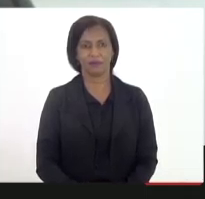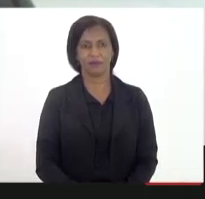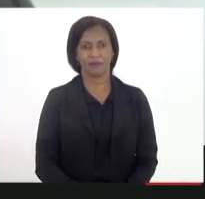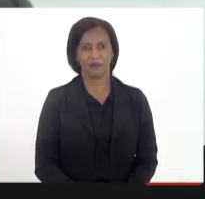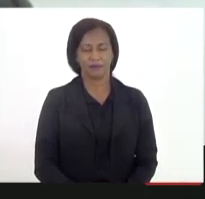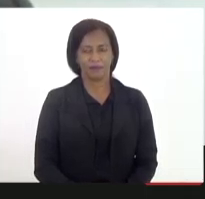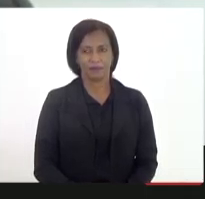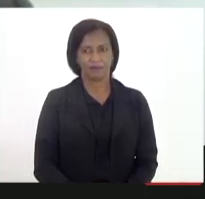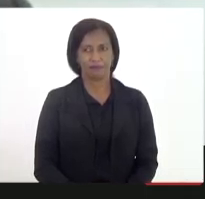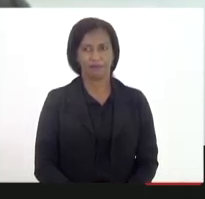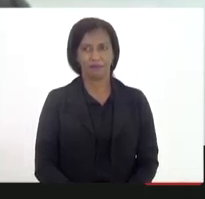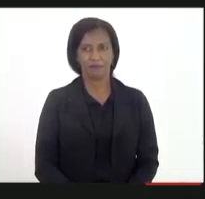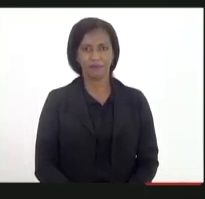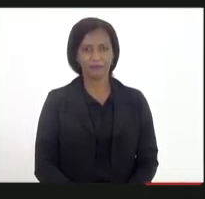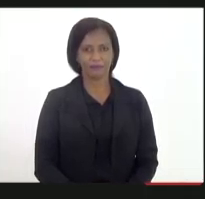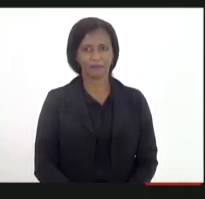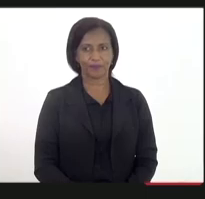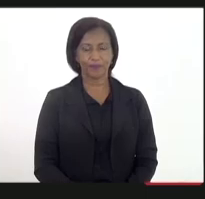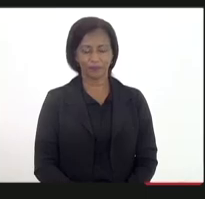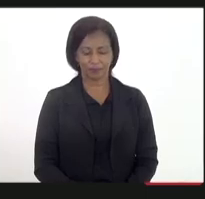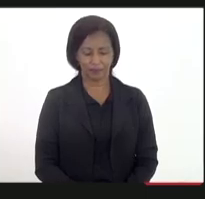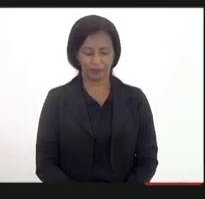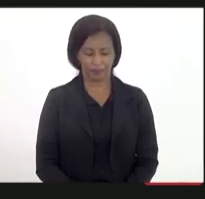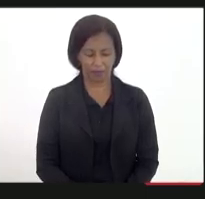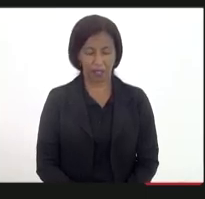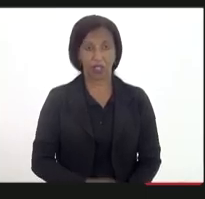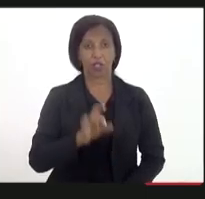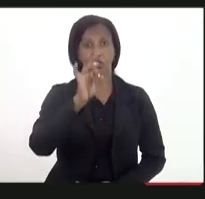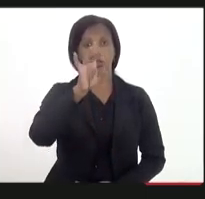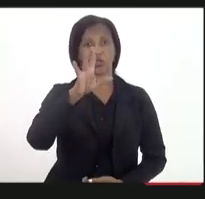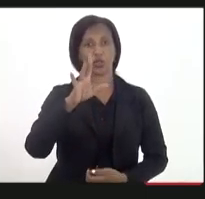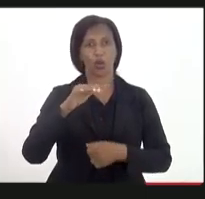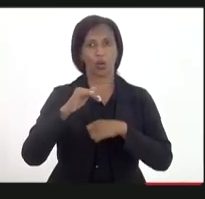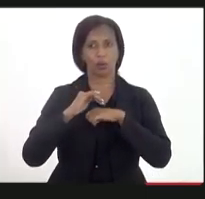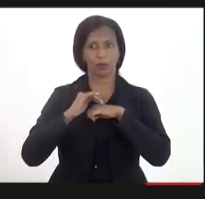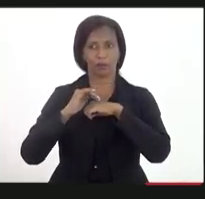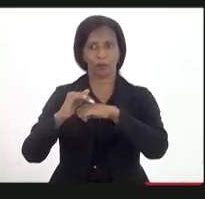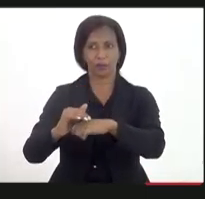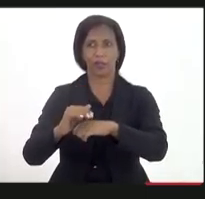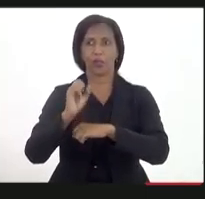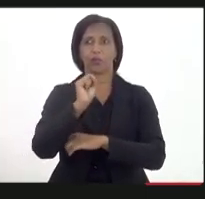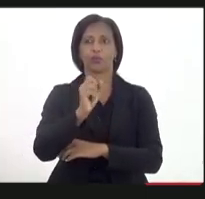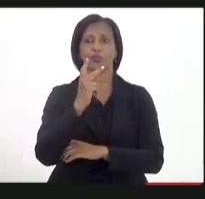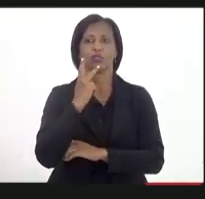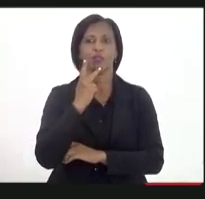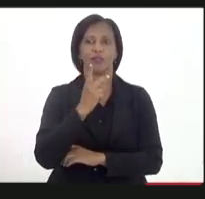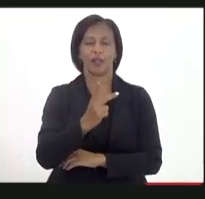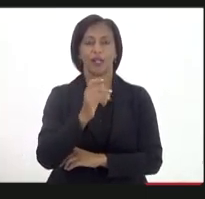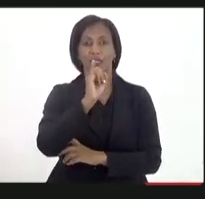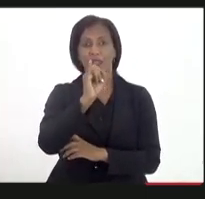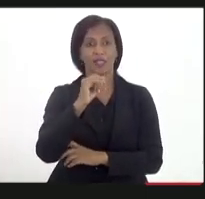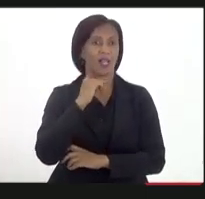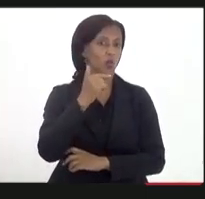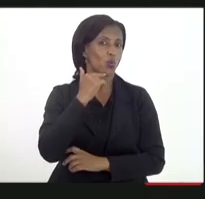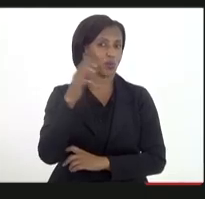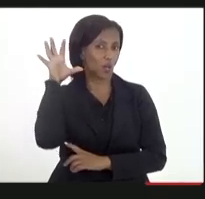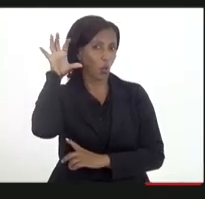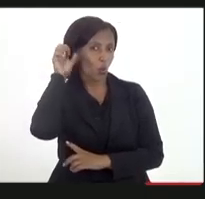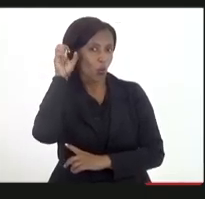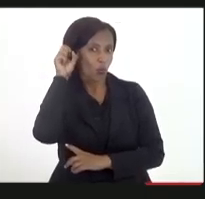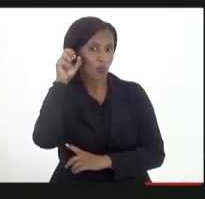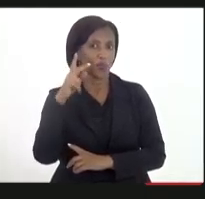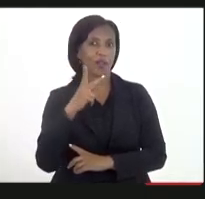e eu acho que tudo ok tudo de orientação excelência é poderia dar já falar com a doutora Alessandra sistema pelo menos não consegue nos ouvir